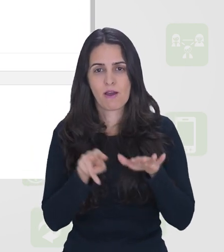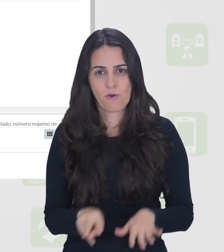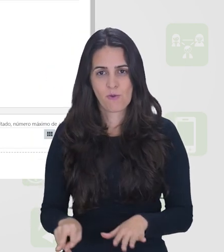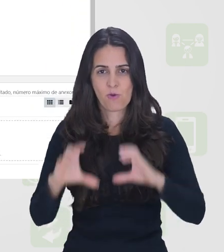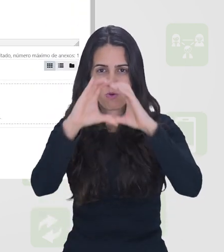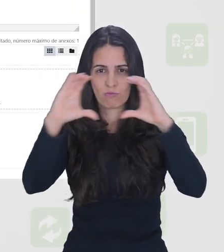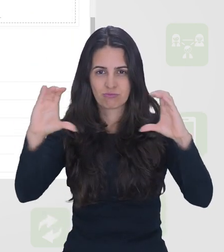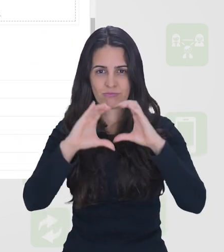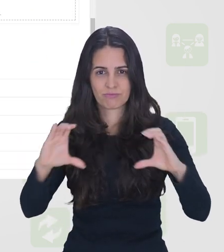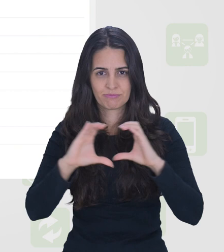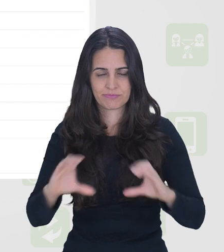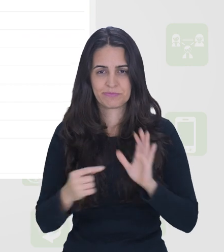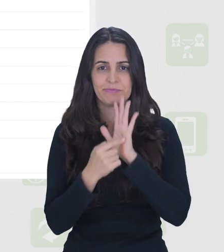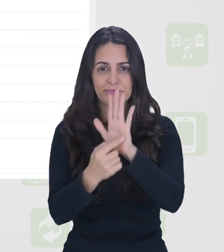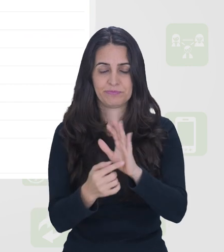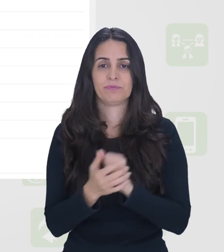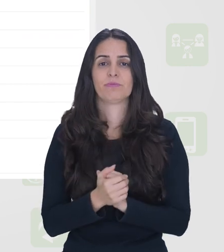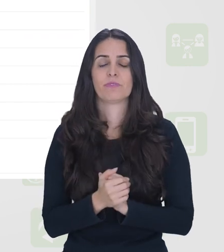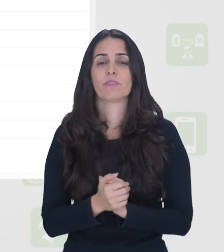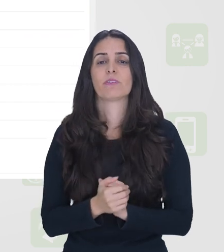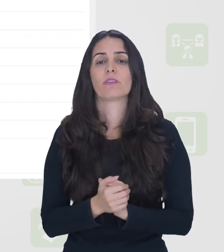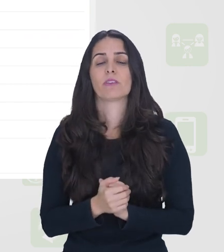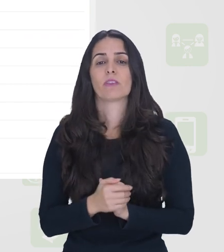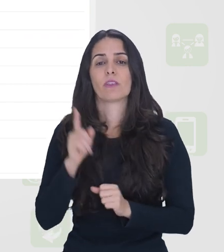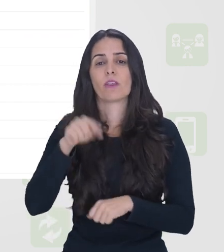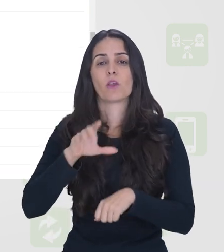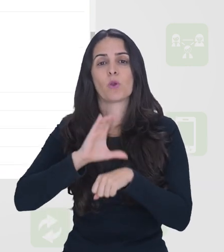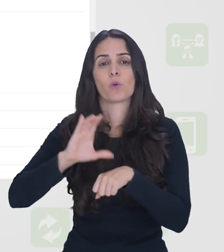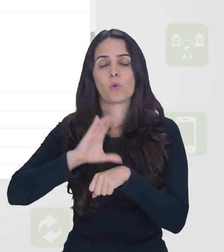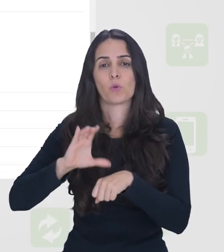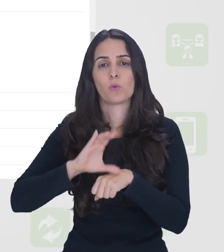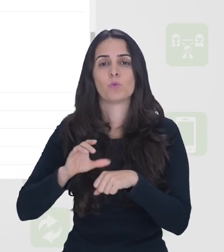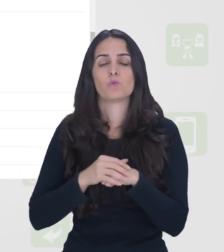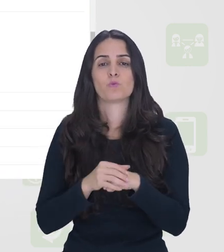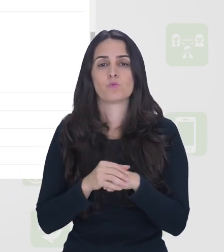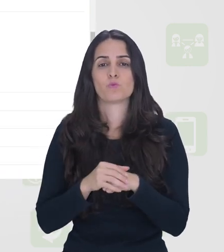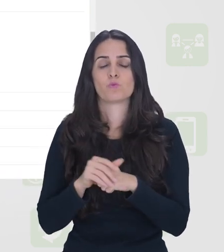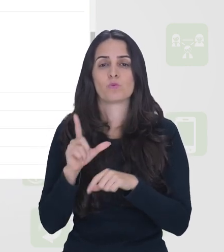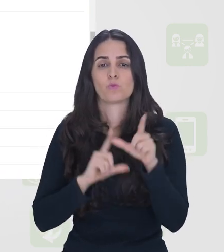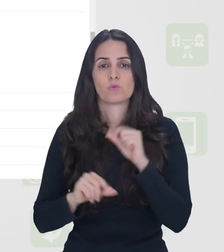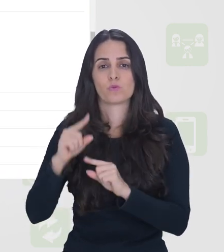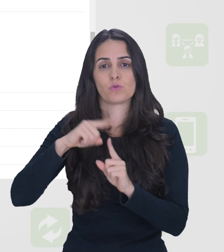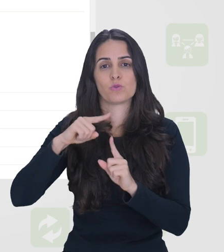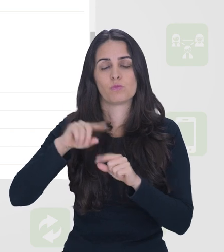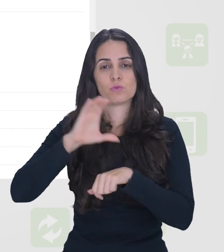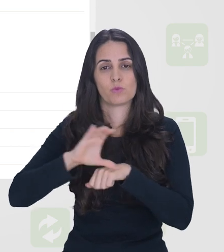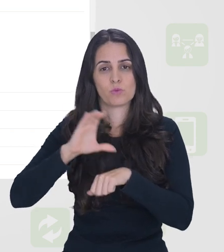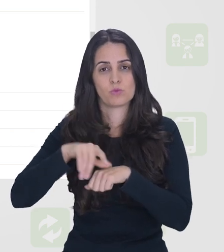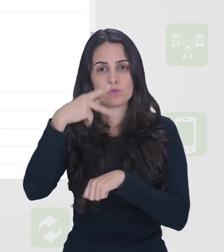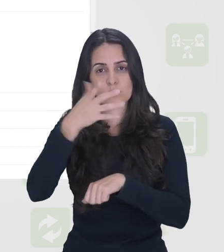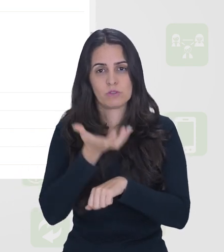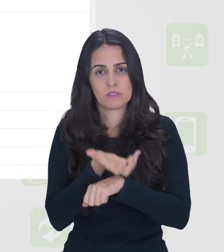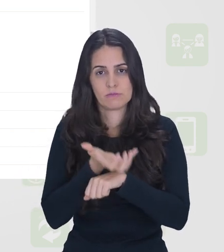gente vai mostrar aqui agora aqui ó em formato do de curso você vai escolher o formato que